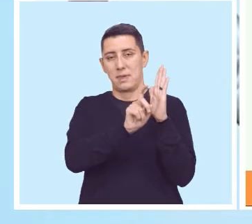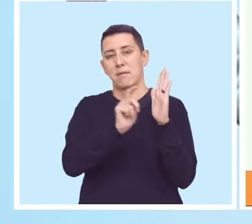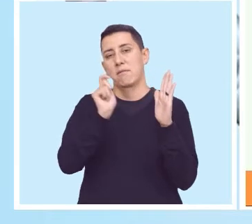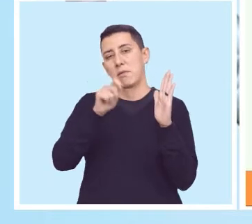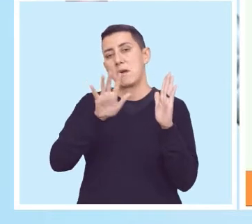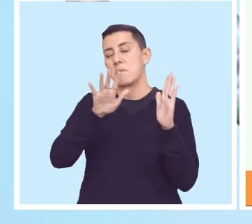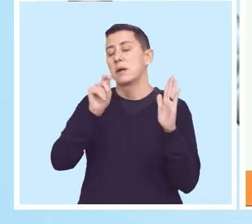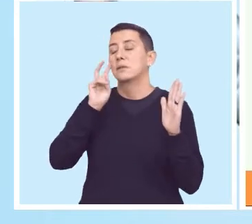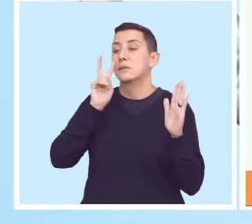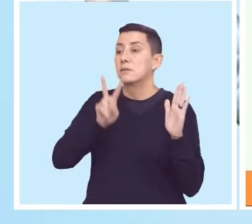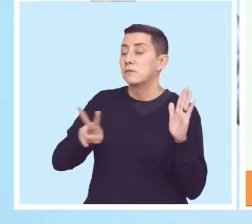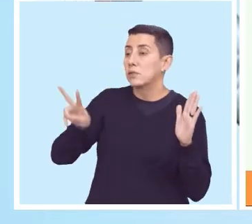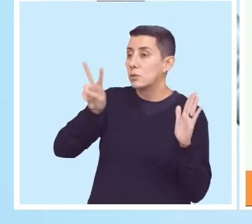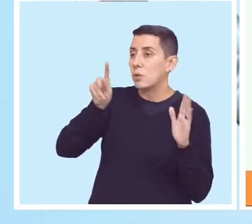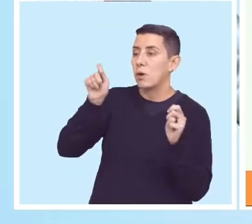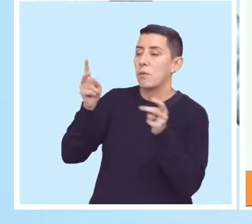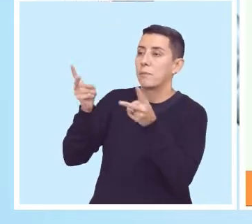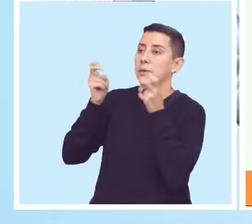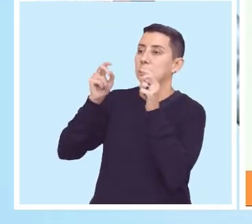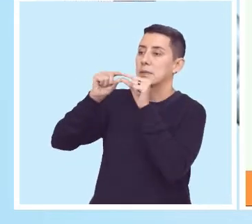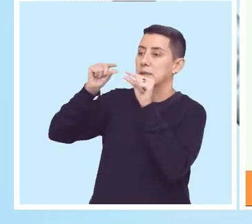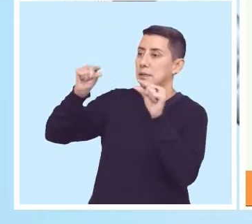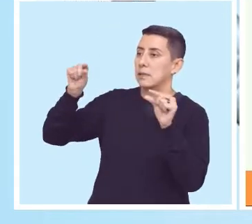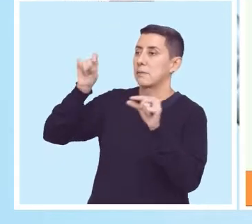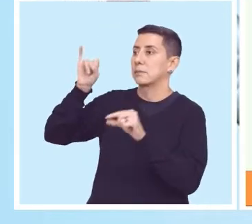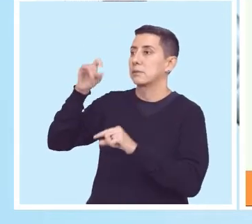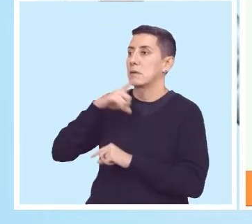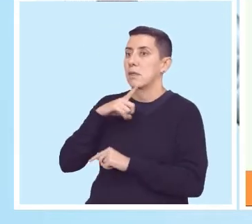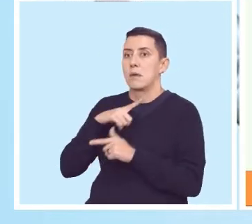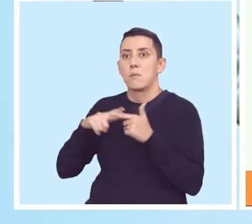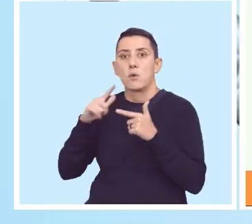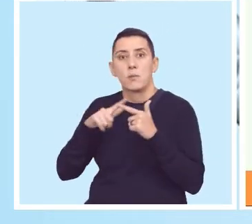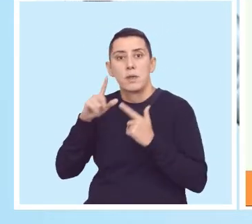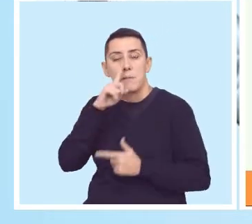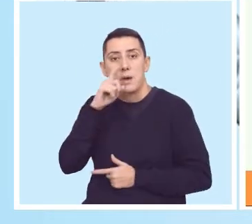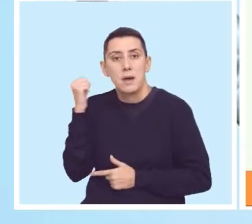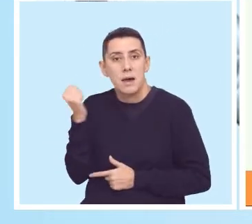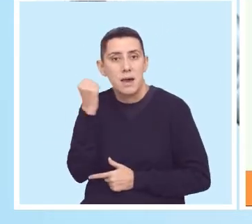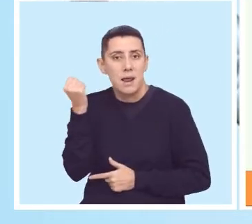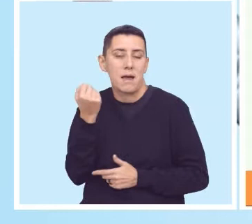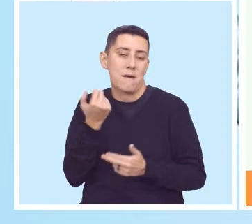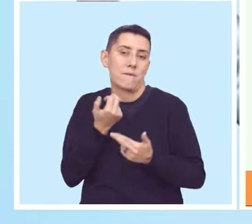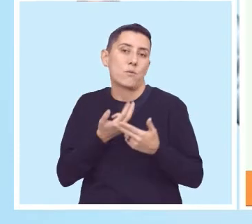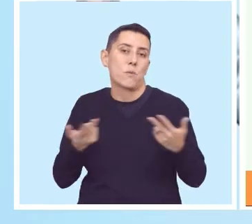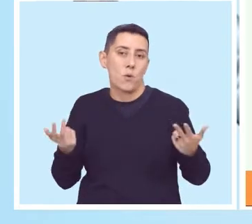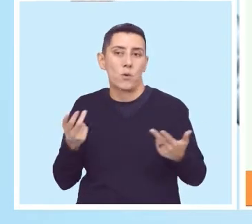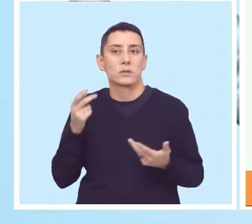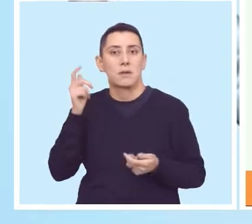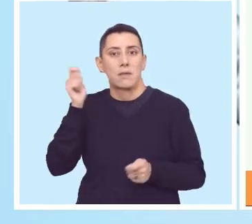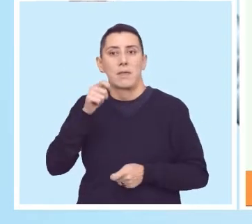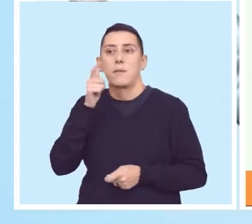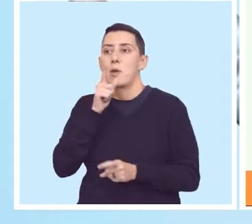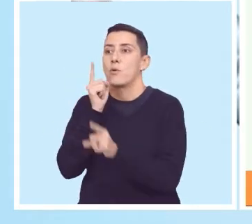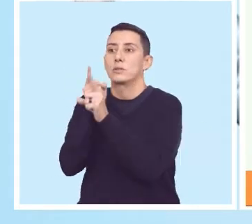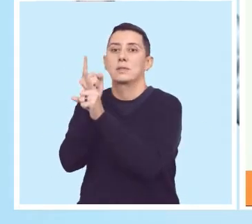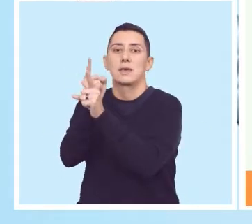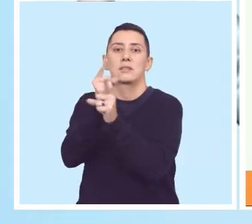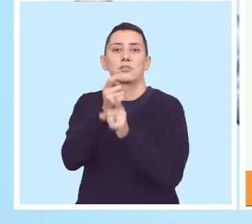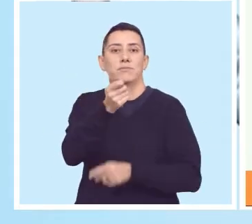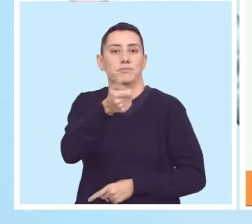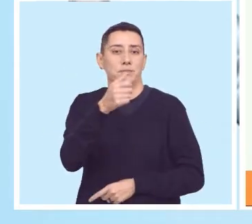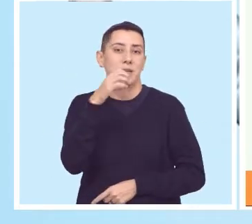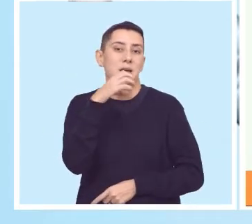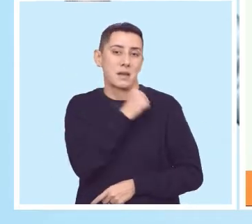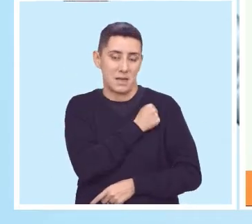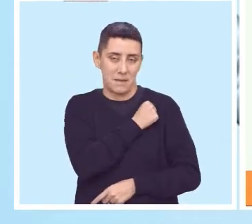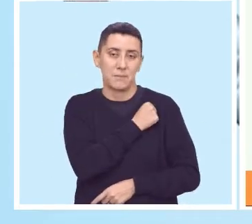visual. A pessoa bateu o olho, ó, tentando alguma coisa estranha ali, né, nessa última captura. Vamos ver o que foi que aconteceu. E o mais